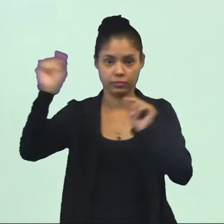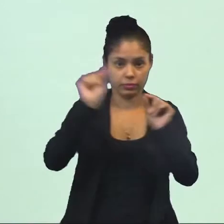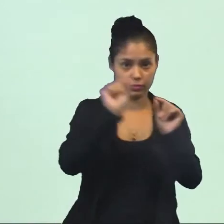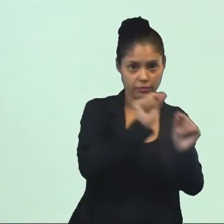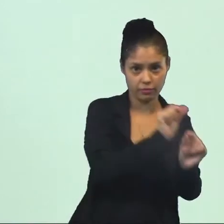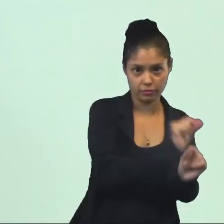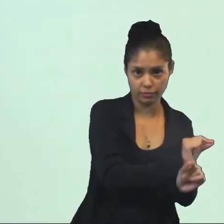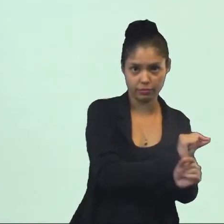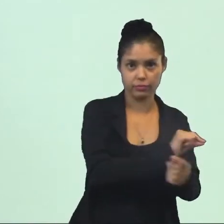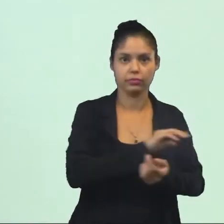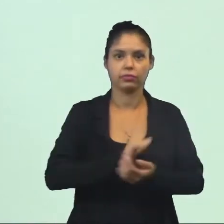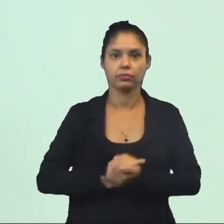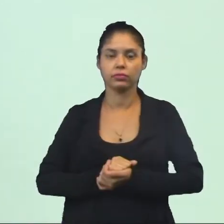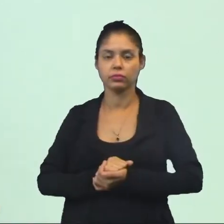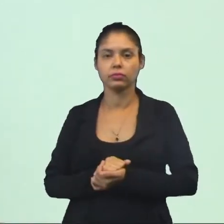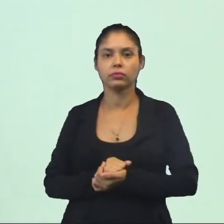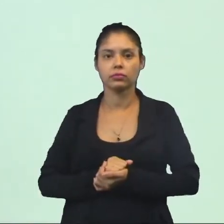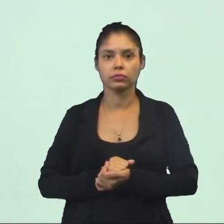Oi